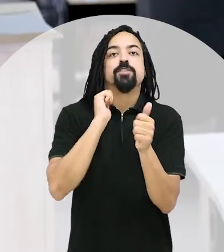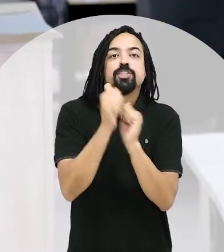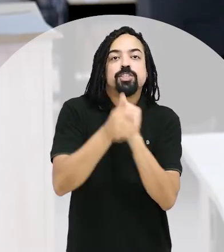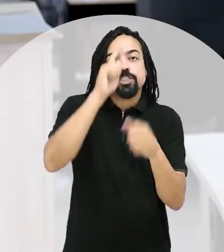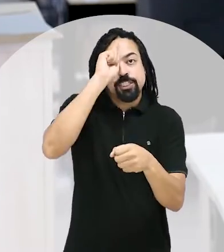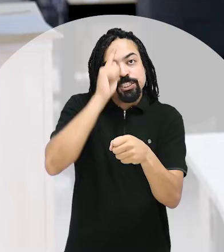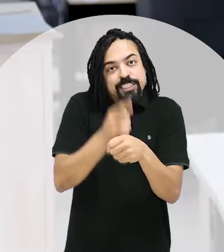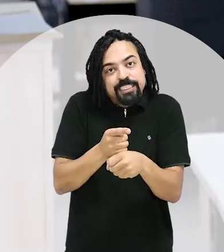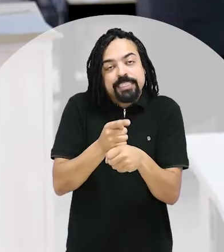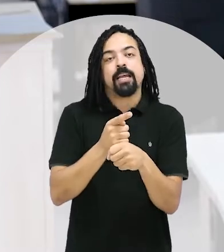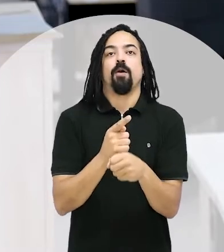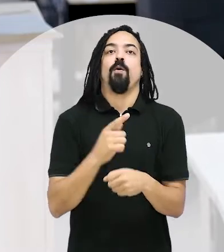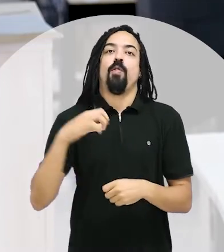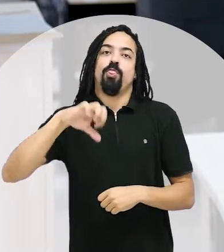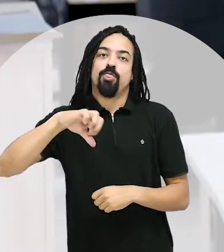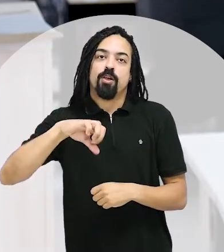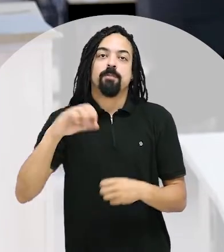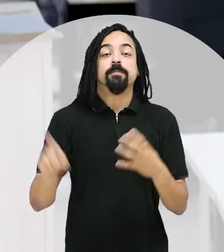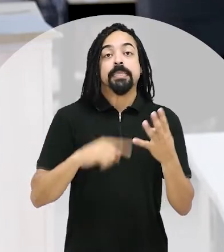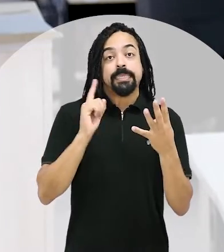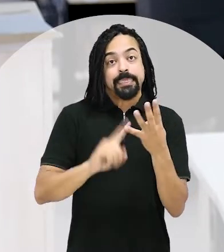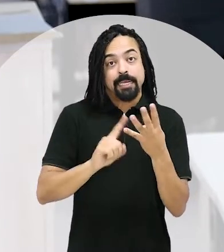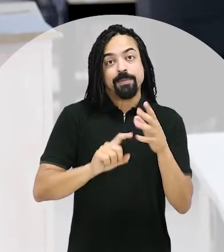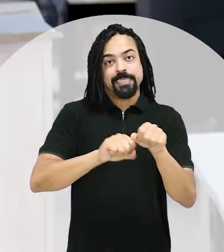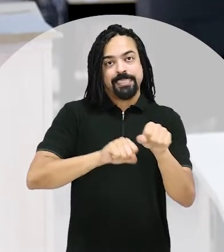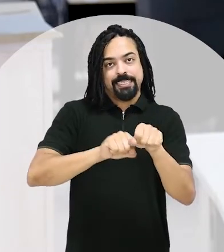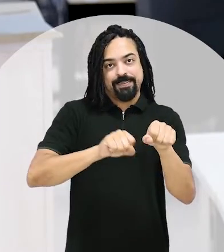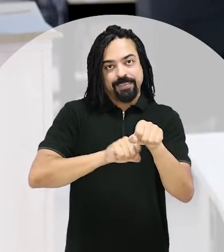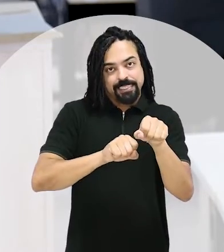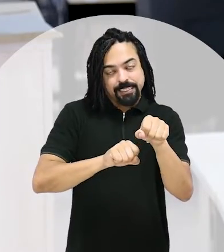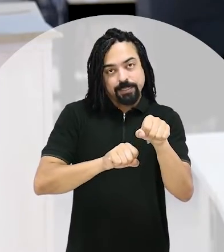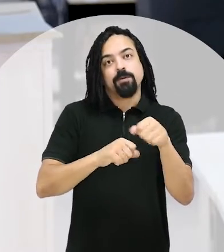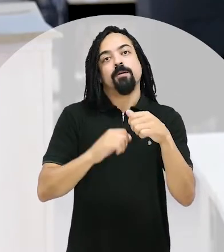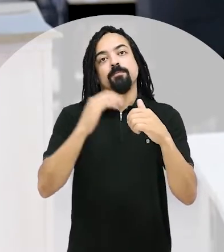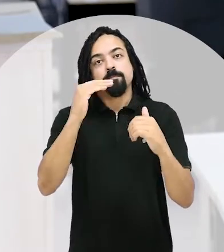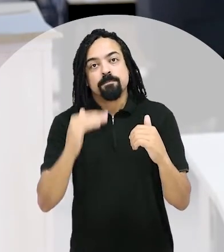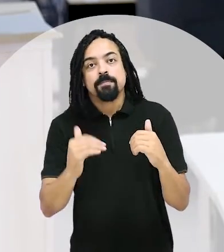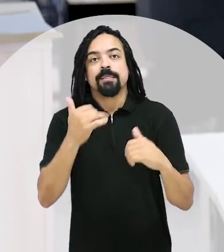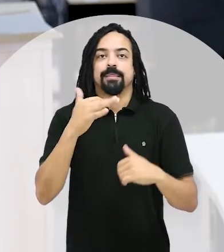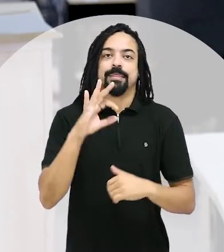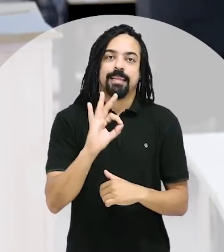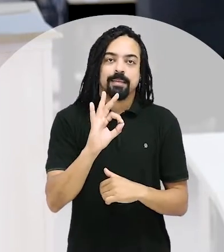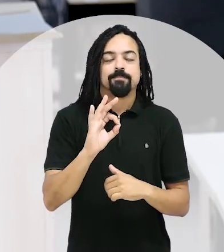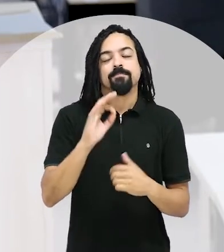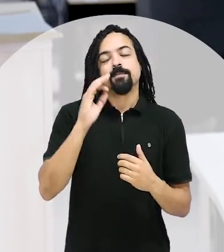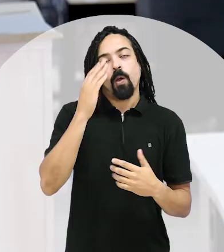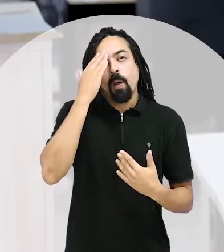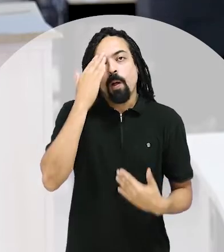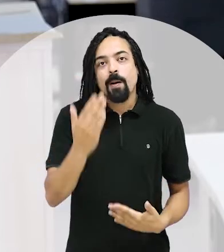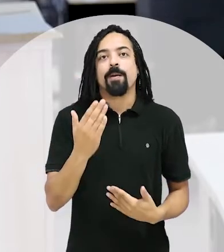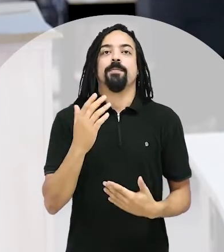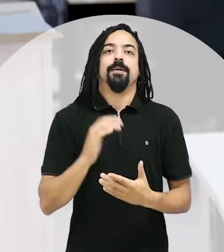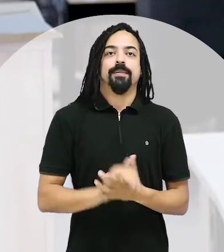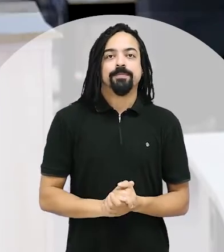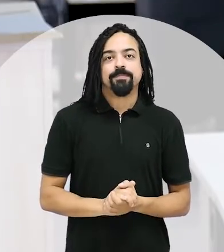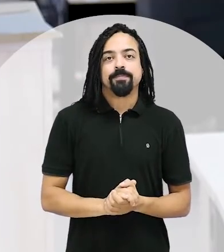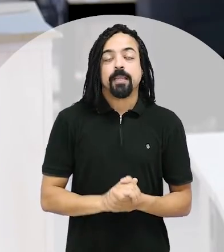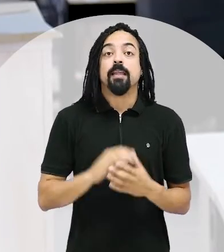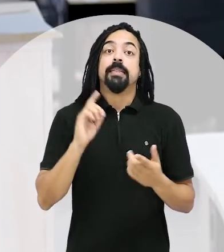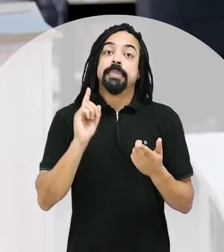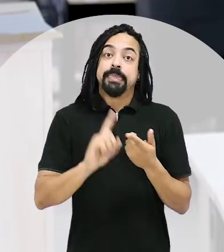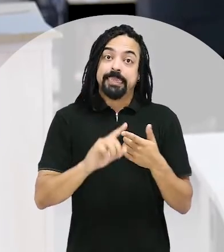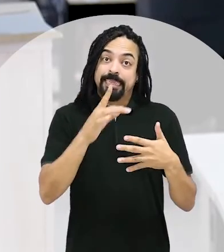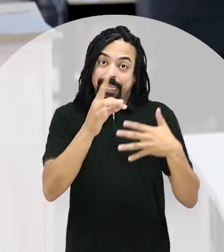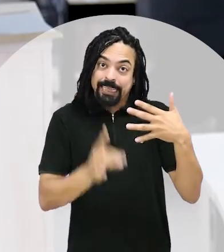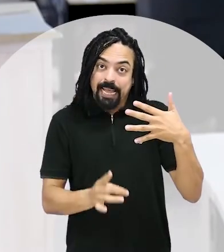gestão desportiva e de lazer em nono lugar em serviço social com a décima colocação valeu pela reconhecimento